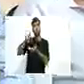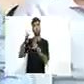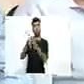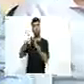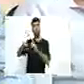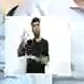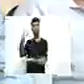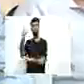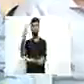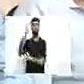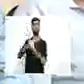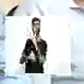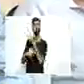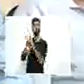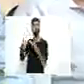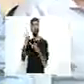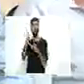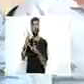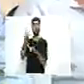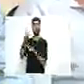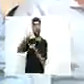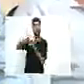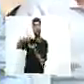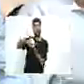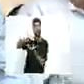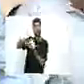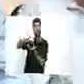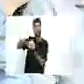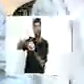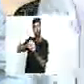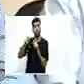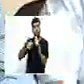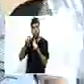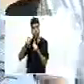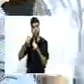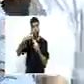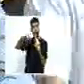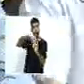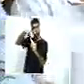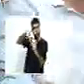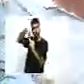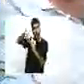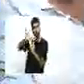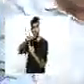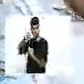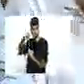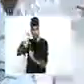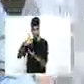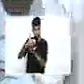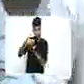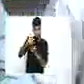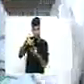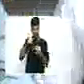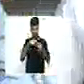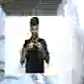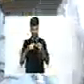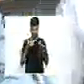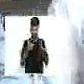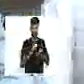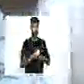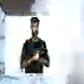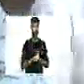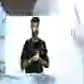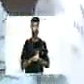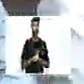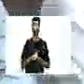arrecadar fundos para essa sistema de reciclagem que tá sendo implantado aqui as minhas duas perguntas são só essa não